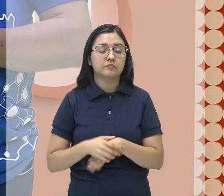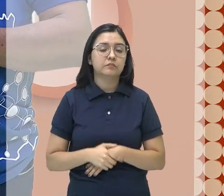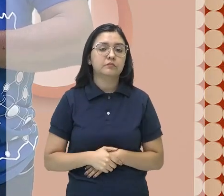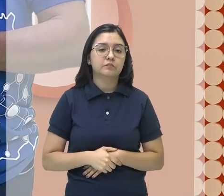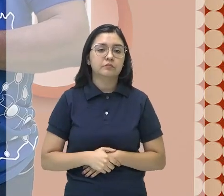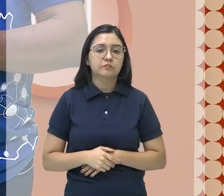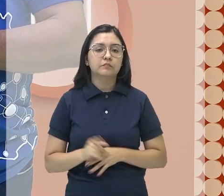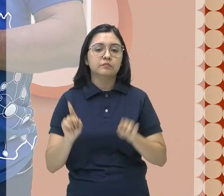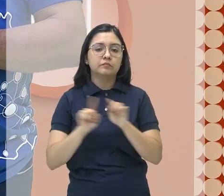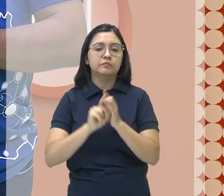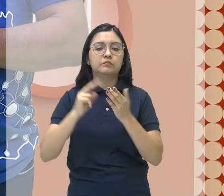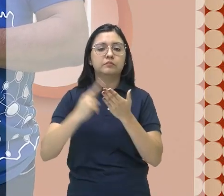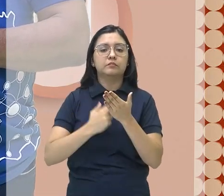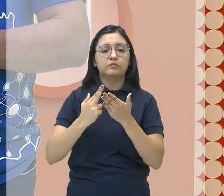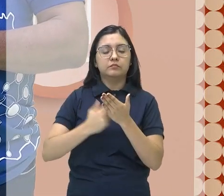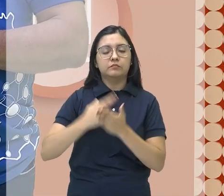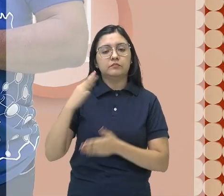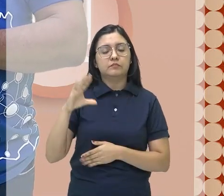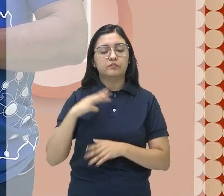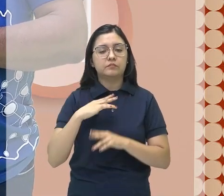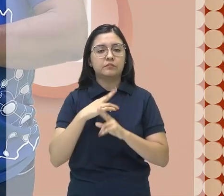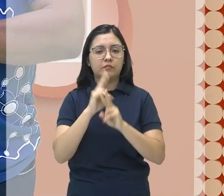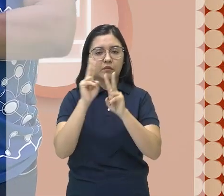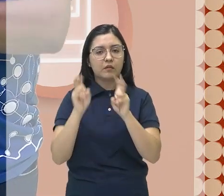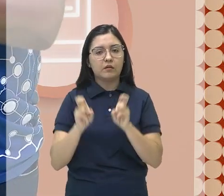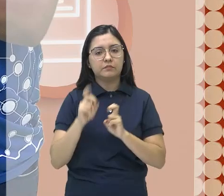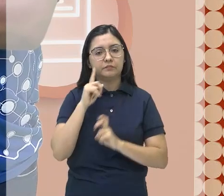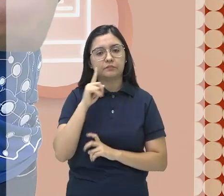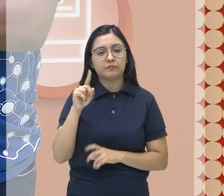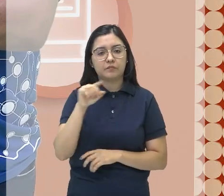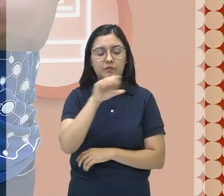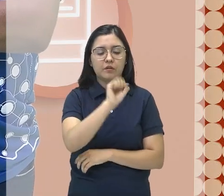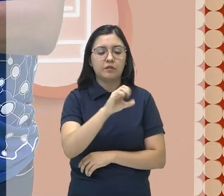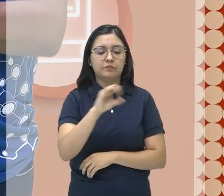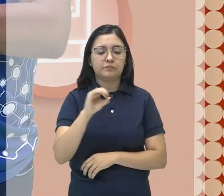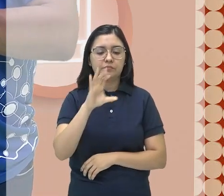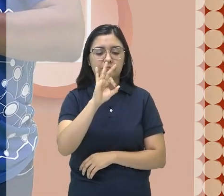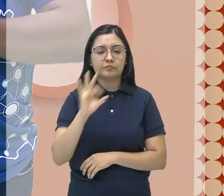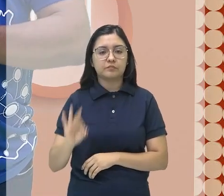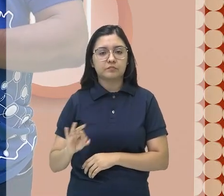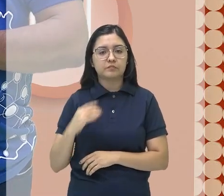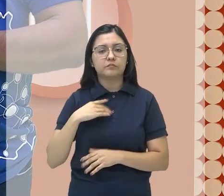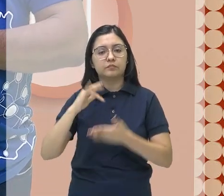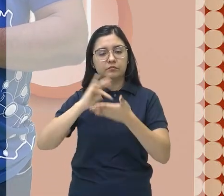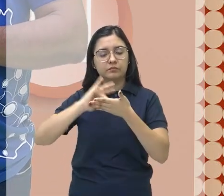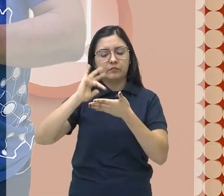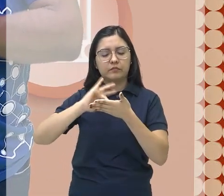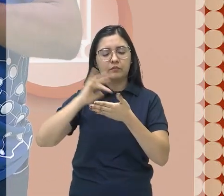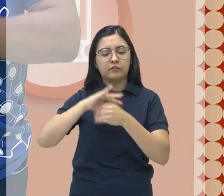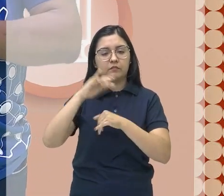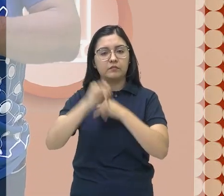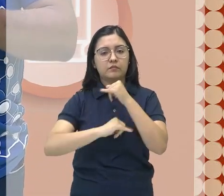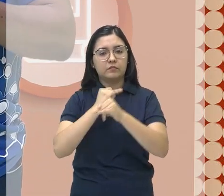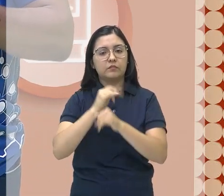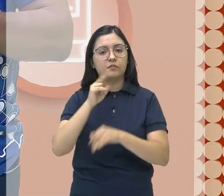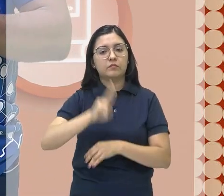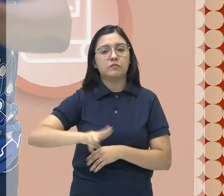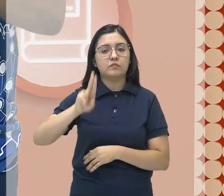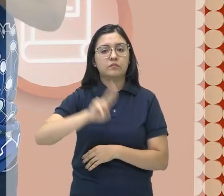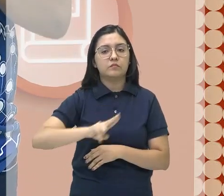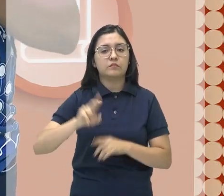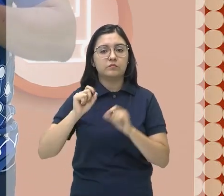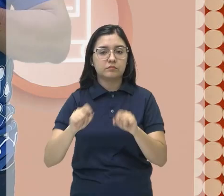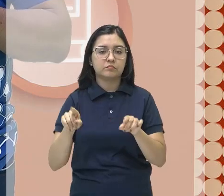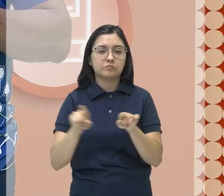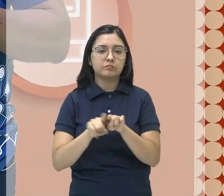revistas científicas também, sobre o tema, né, que 80% do tempo online hoje é utilizado para falar de